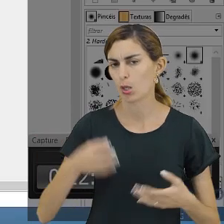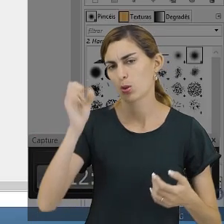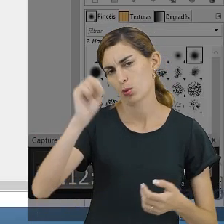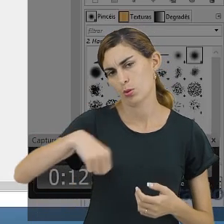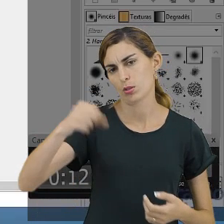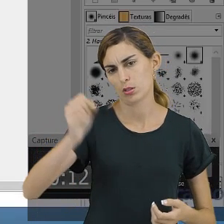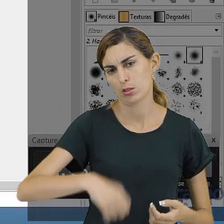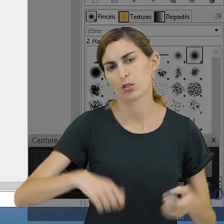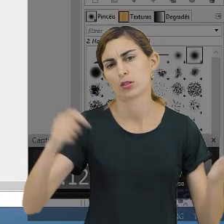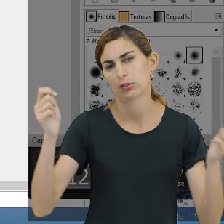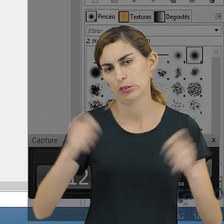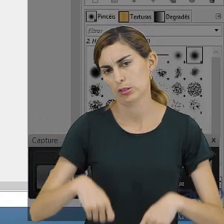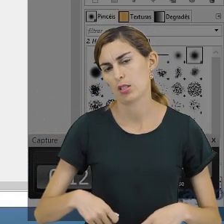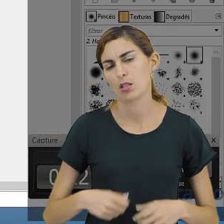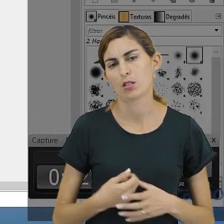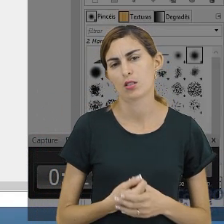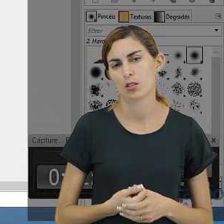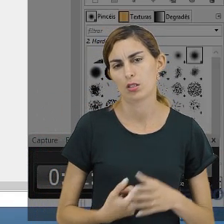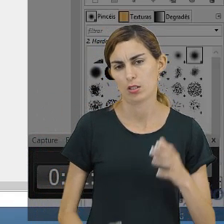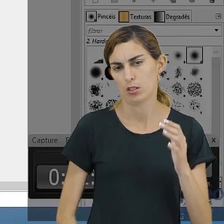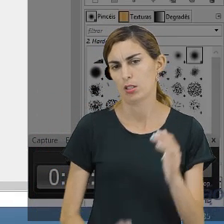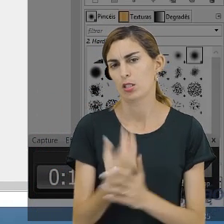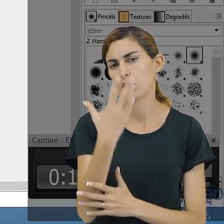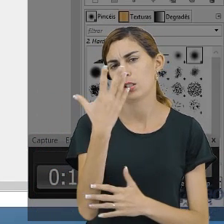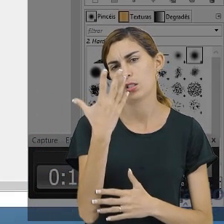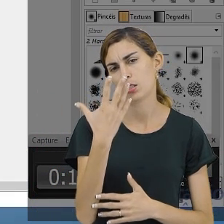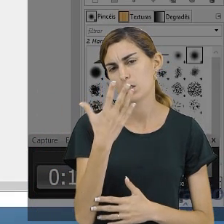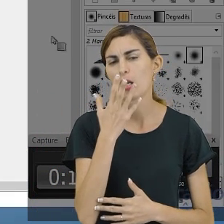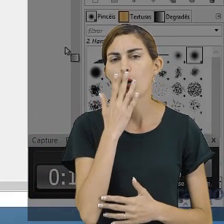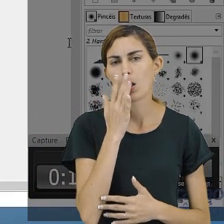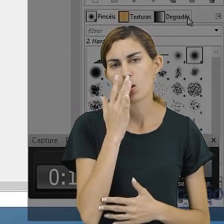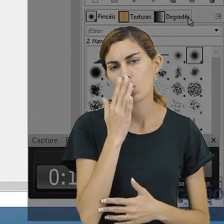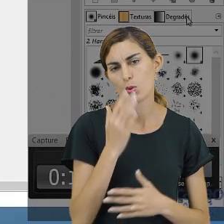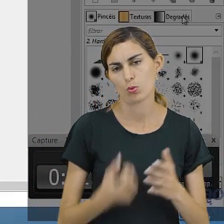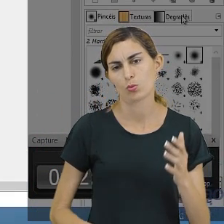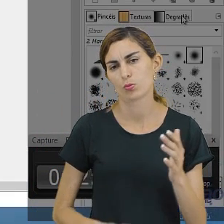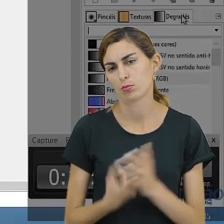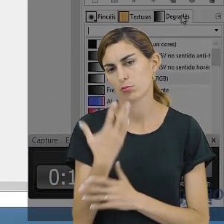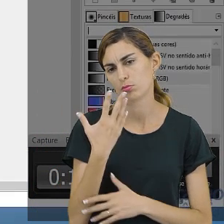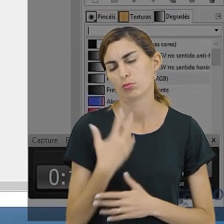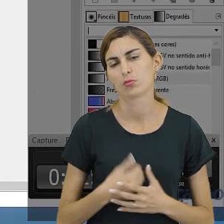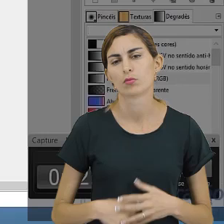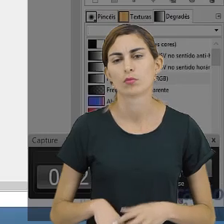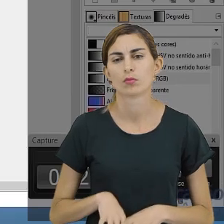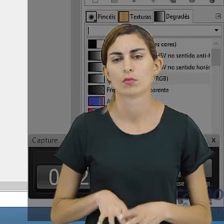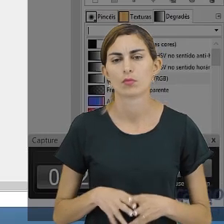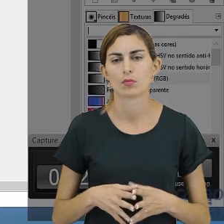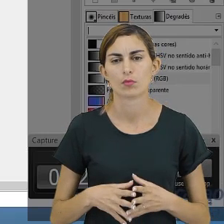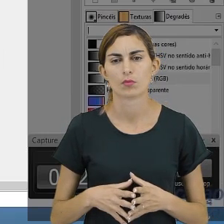é possível, por exemplo, criar um gradiente de cor